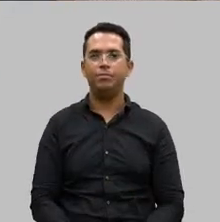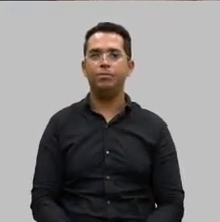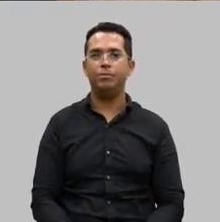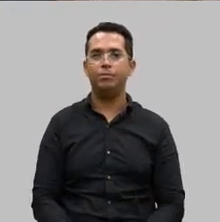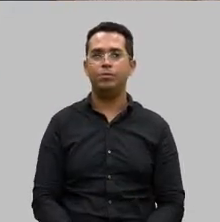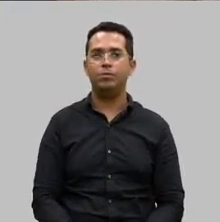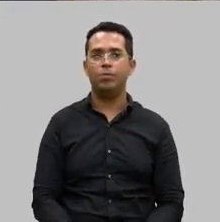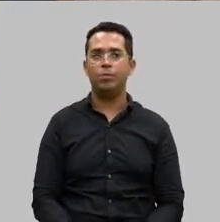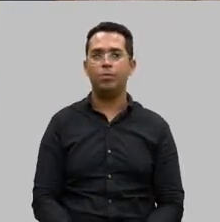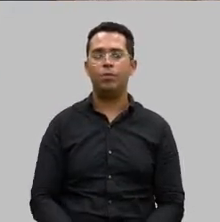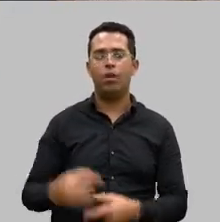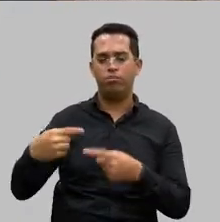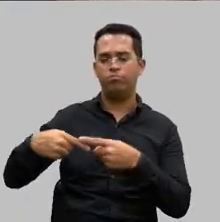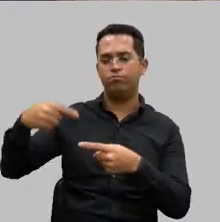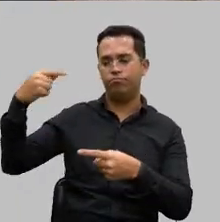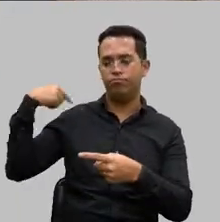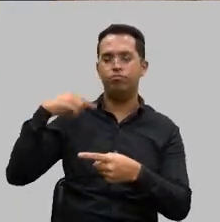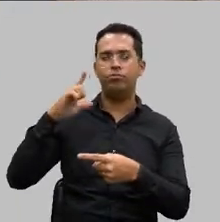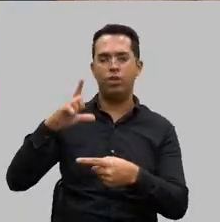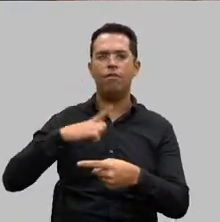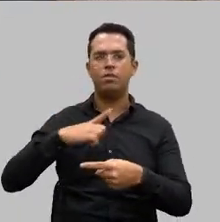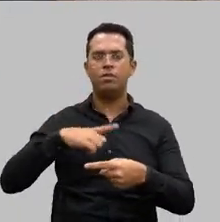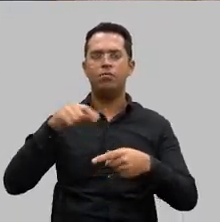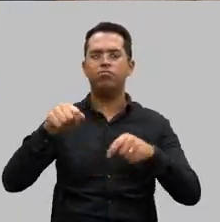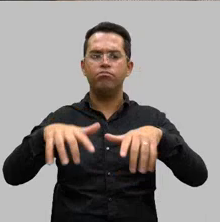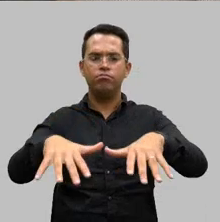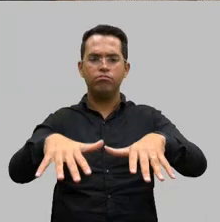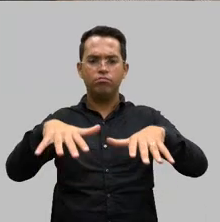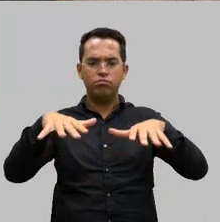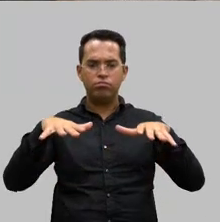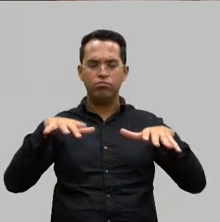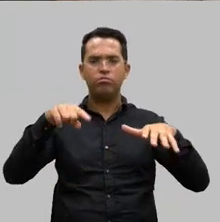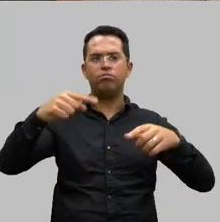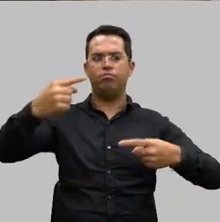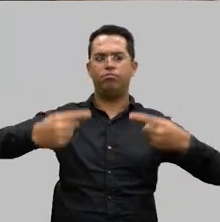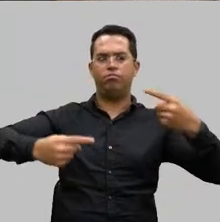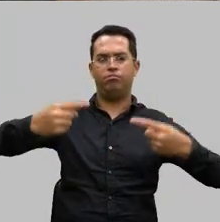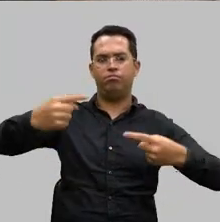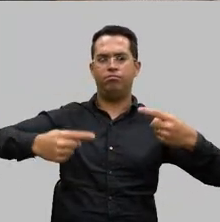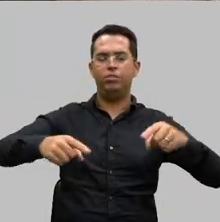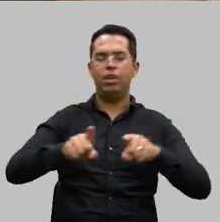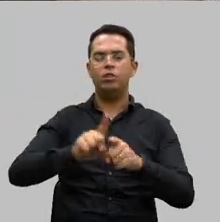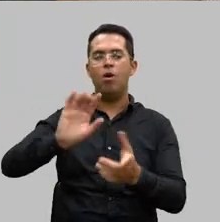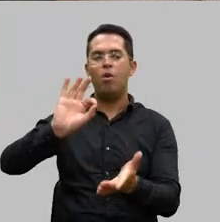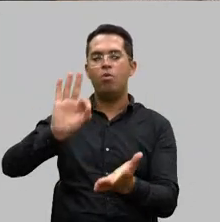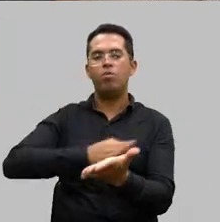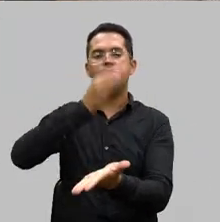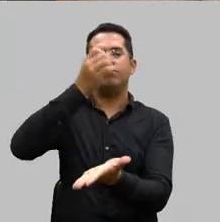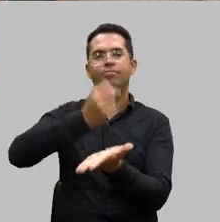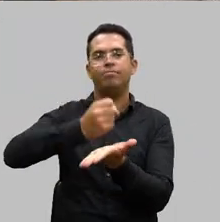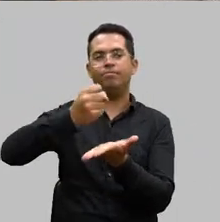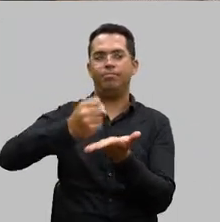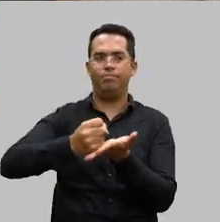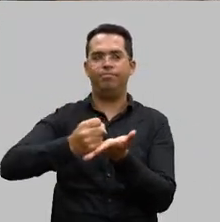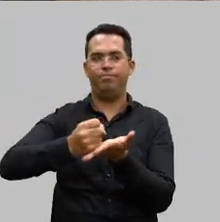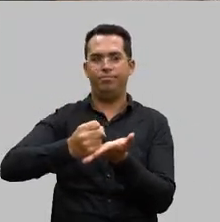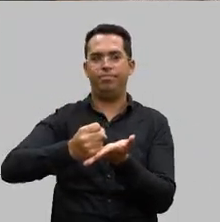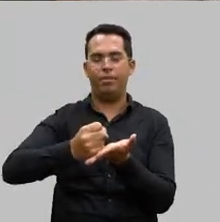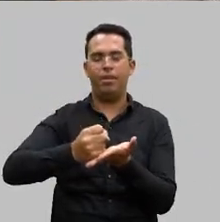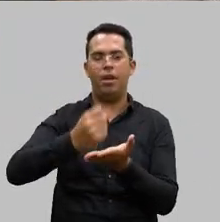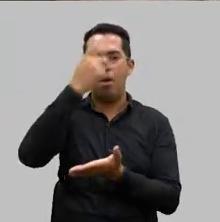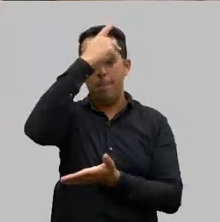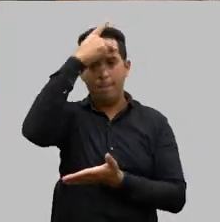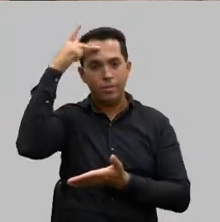audiência de empregabilidade e fiquei satisfeito quando eu fui no restaurante Genaro aqui semana passada tinha dois deficientes lá que